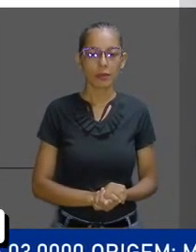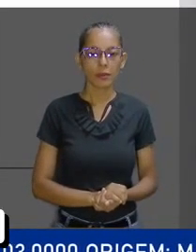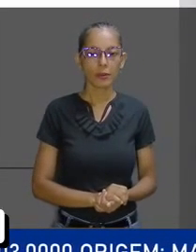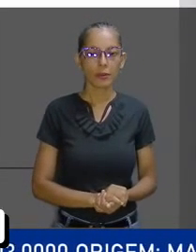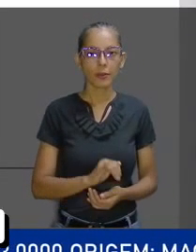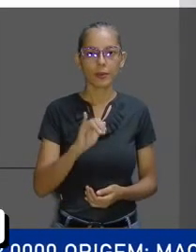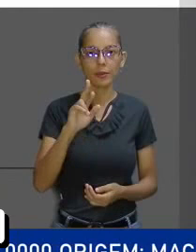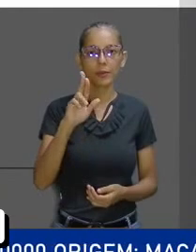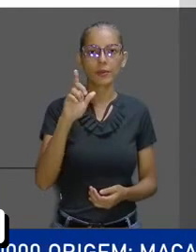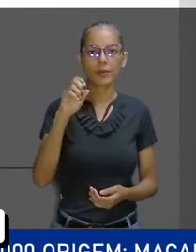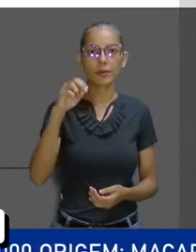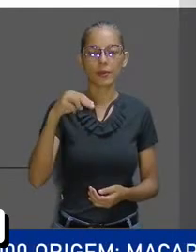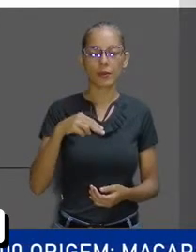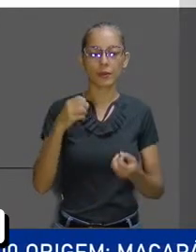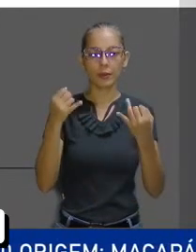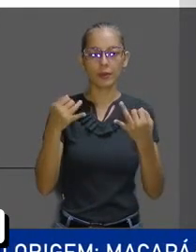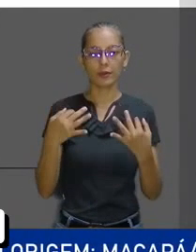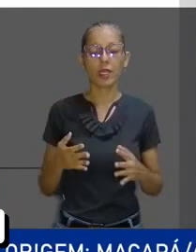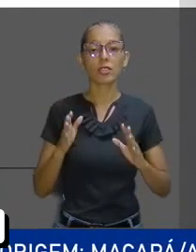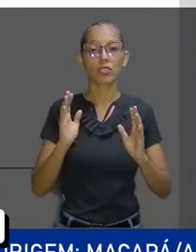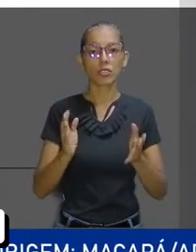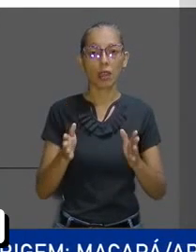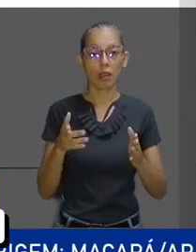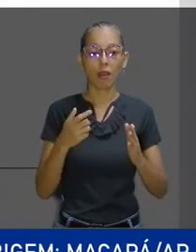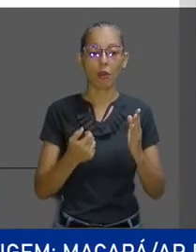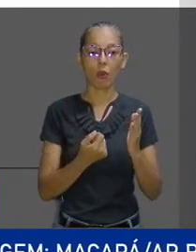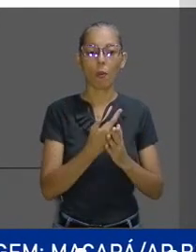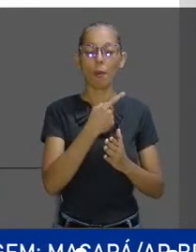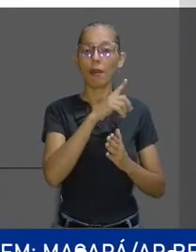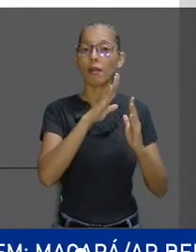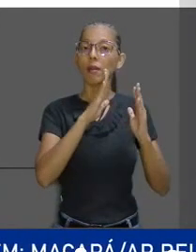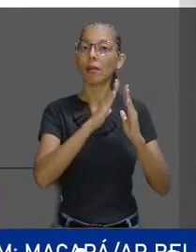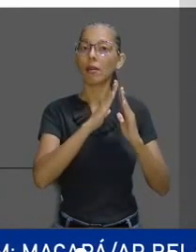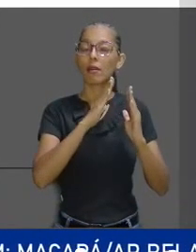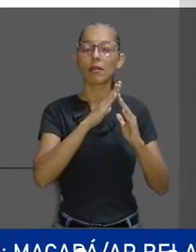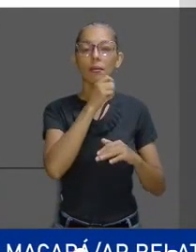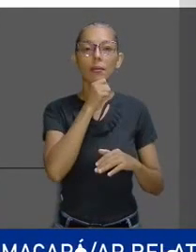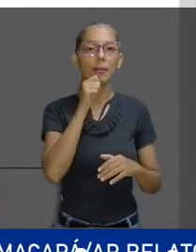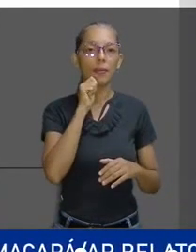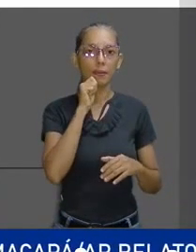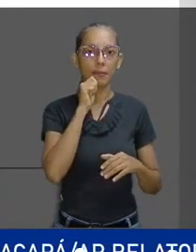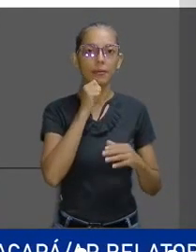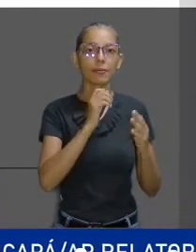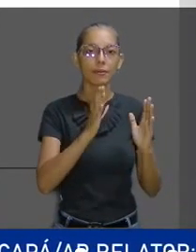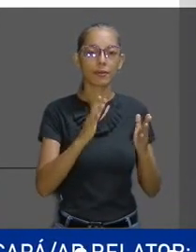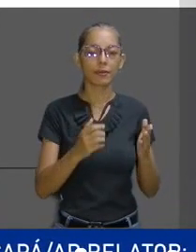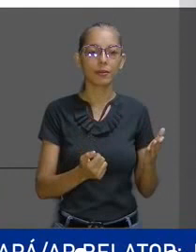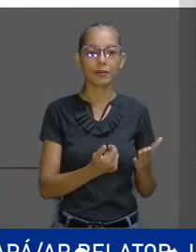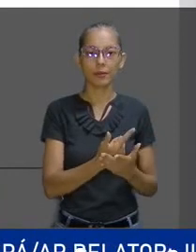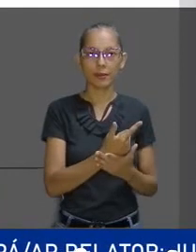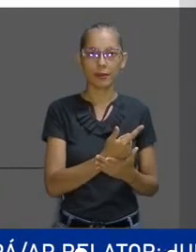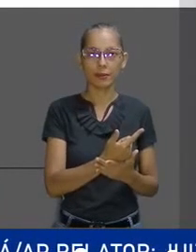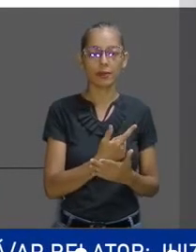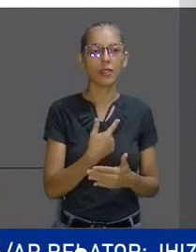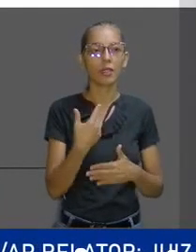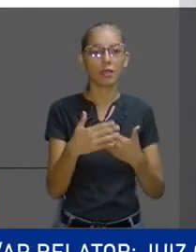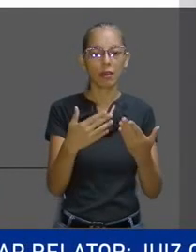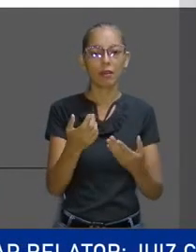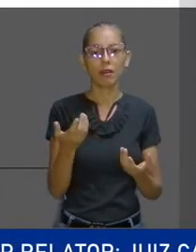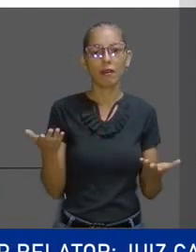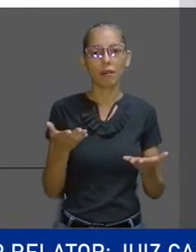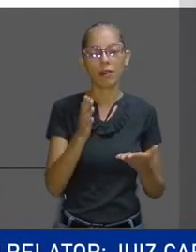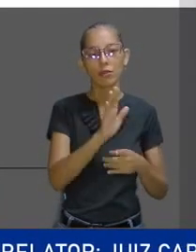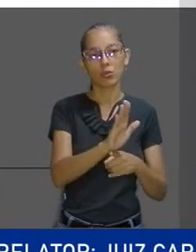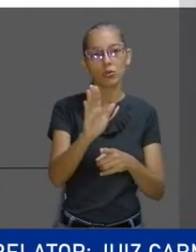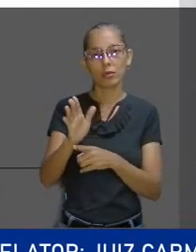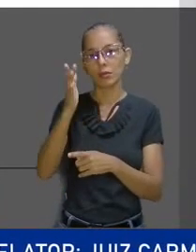Macapá, tendo sido responsável somente pelo transporte das mesmas. Contudo, não informou que fora a pessoa responsável pela compra das cestas, quem